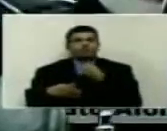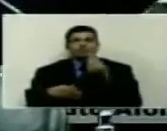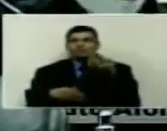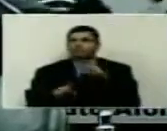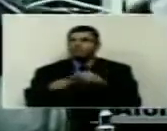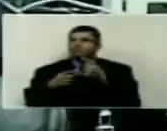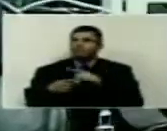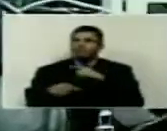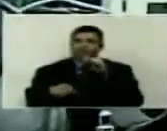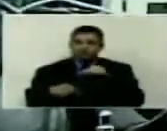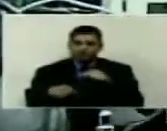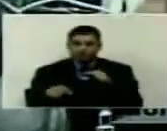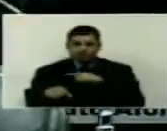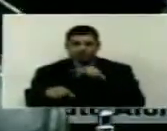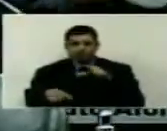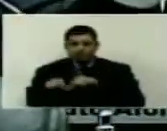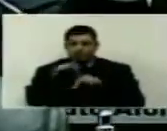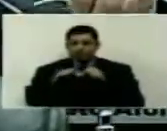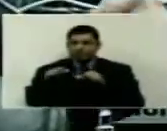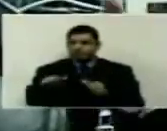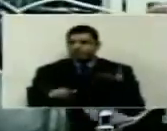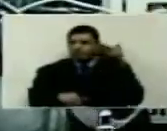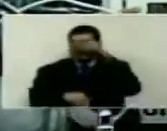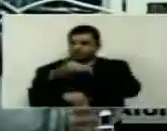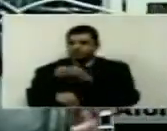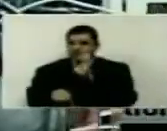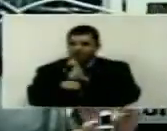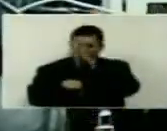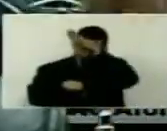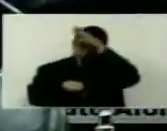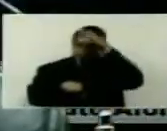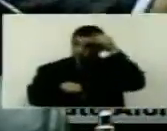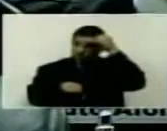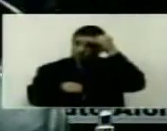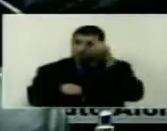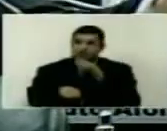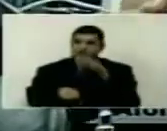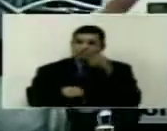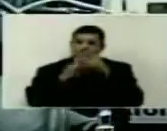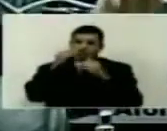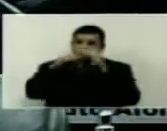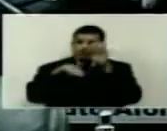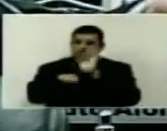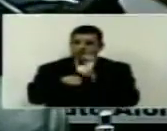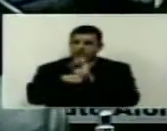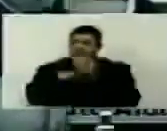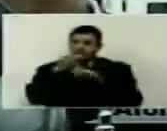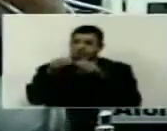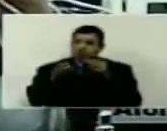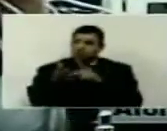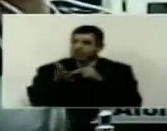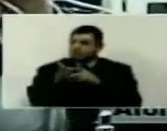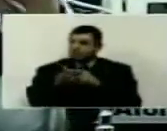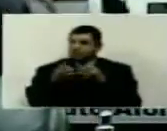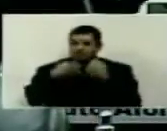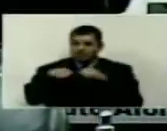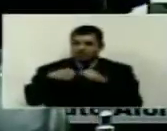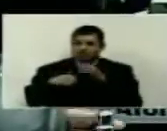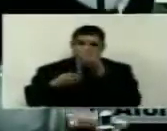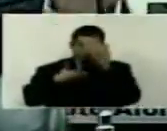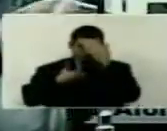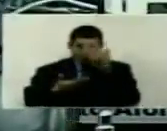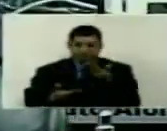preocupantes, mas nós temos alternativa, é voltarmos para o estado do Amazonas e desenvolver esse estado como de fato ele merece ser